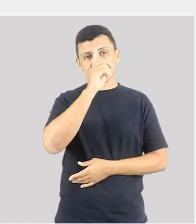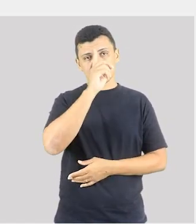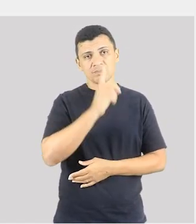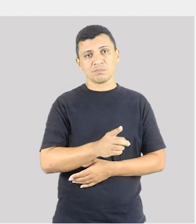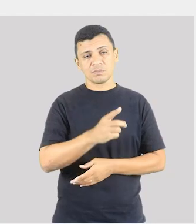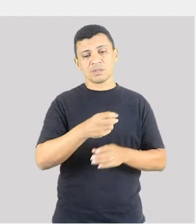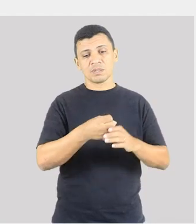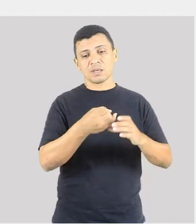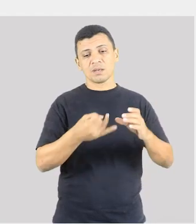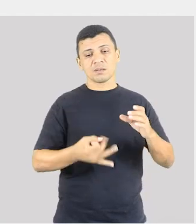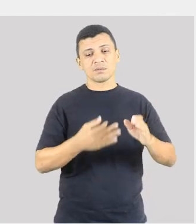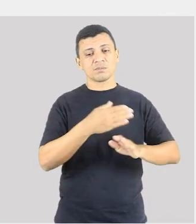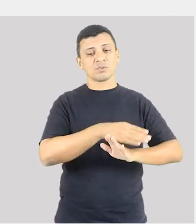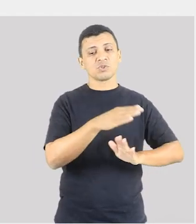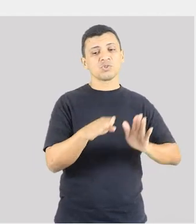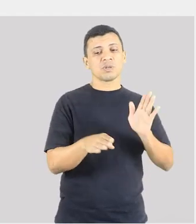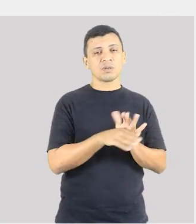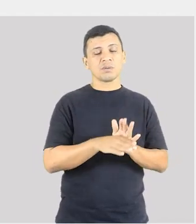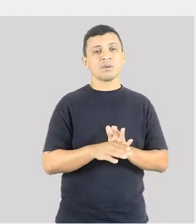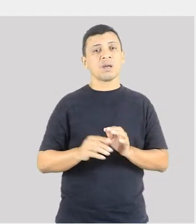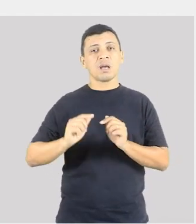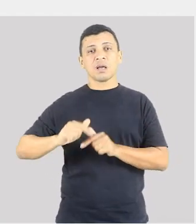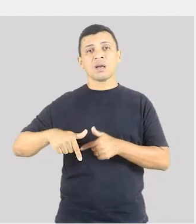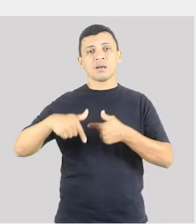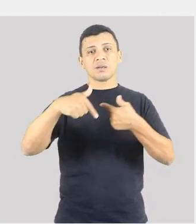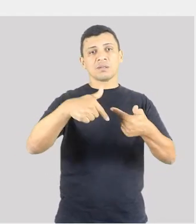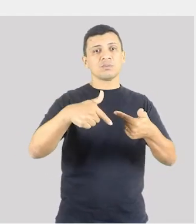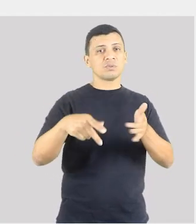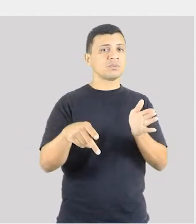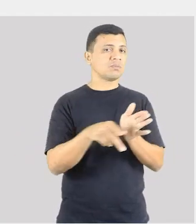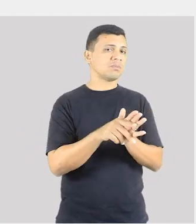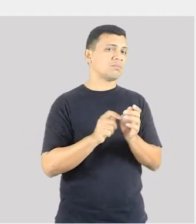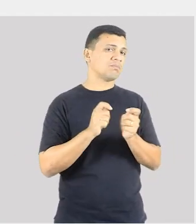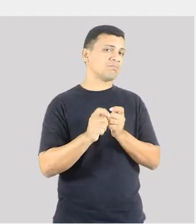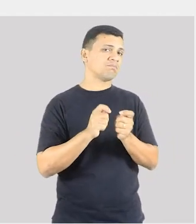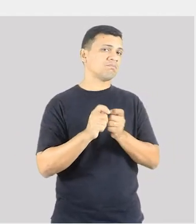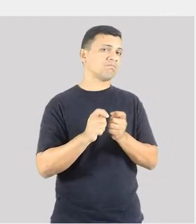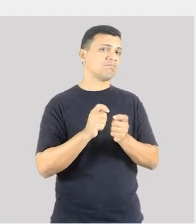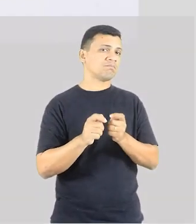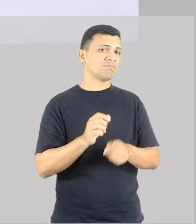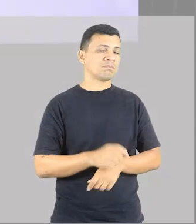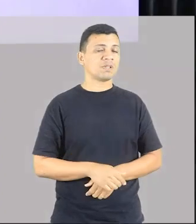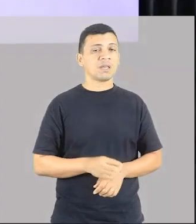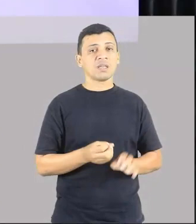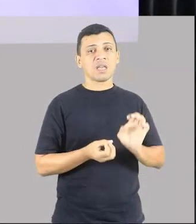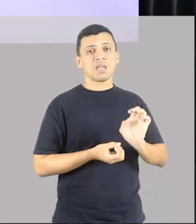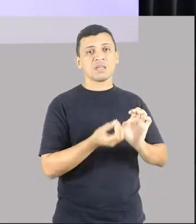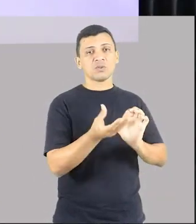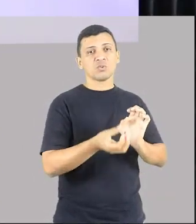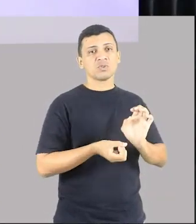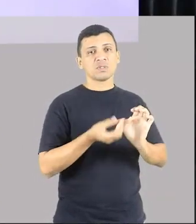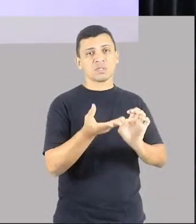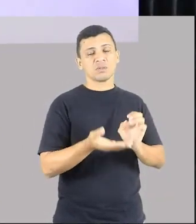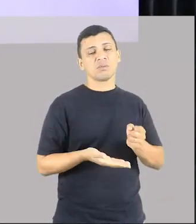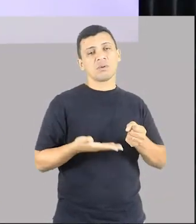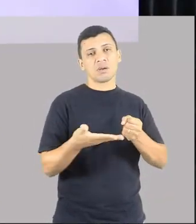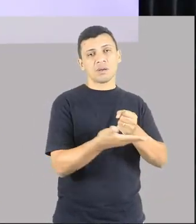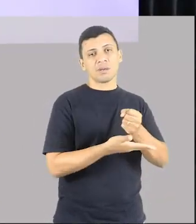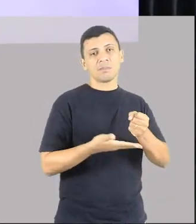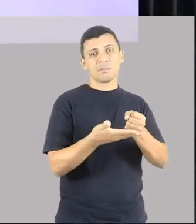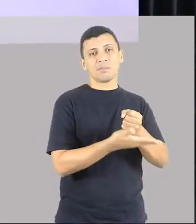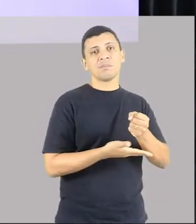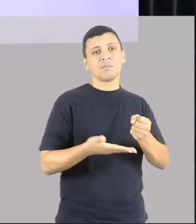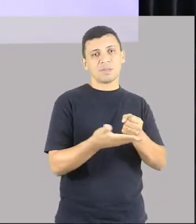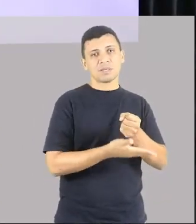determinações de caráter geral para a atuação administrativa. Eles enunciam, eles embasam, é isso que quer